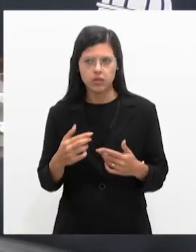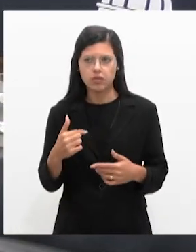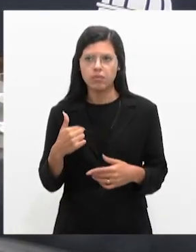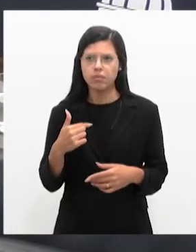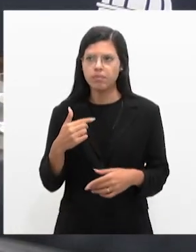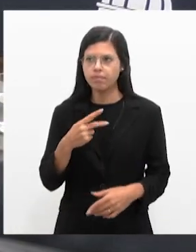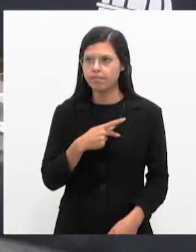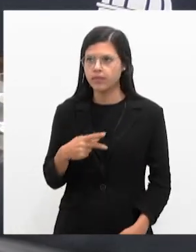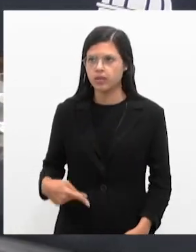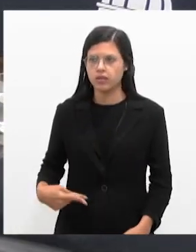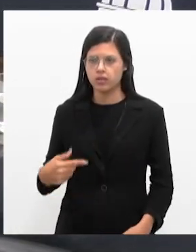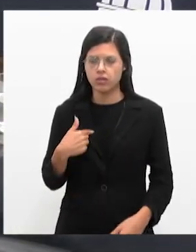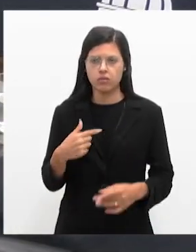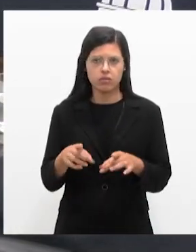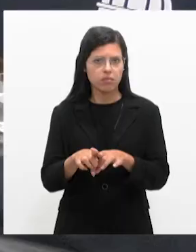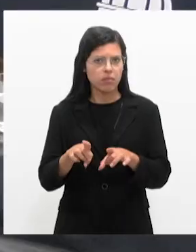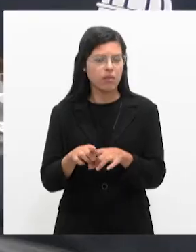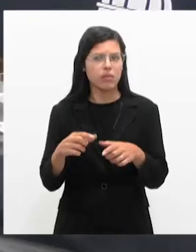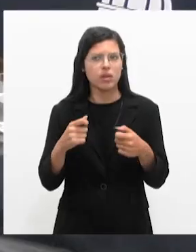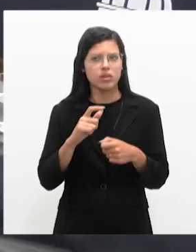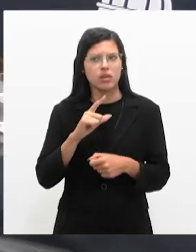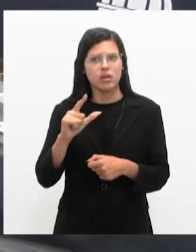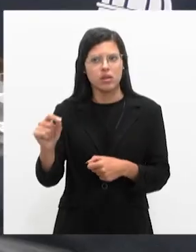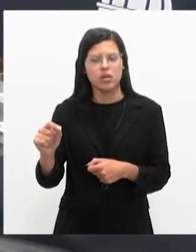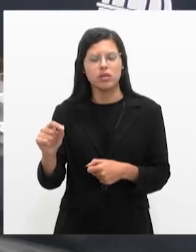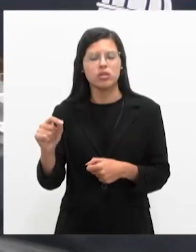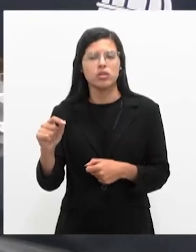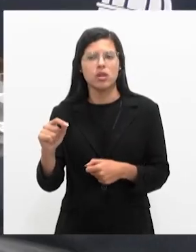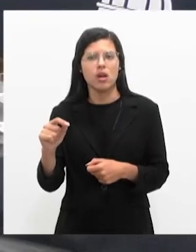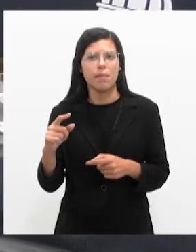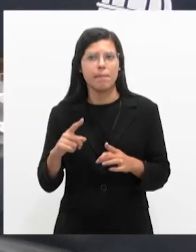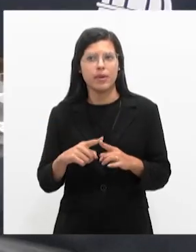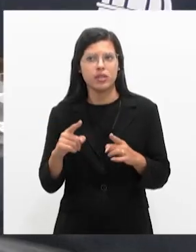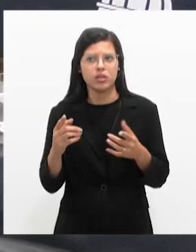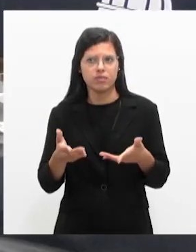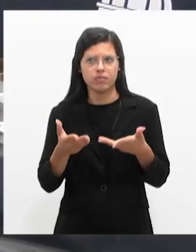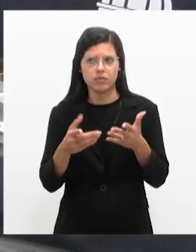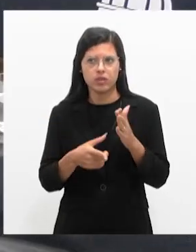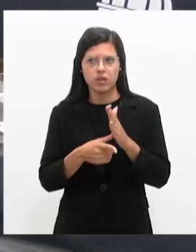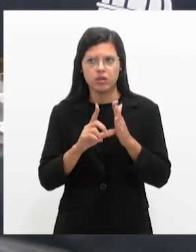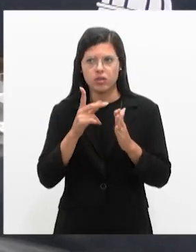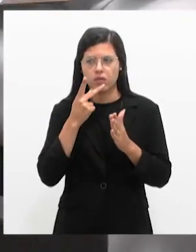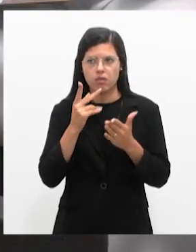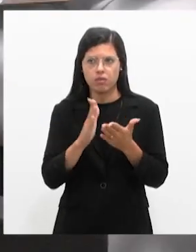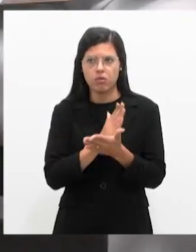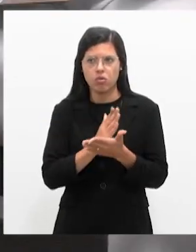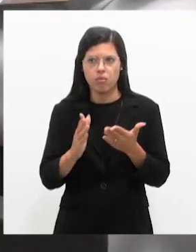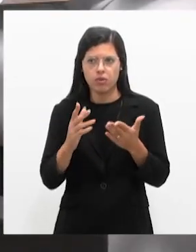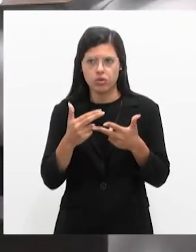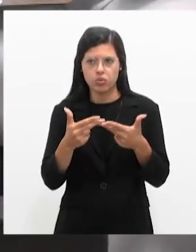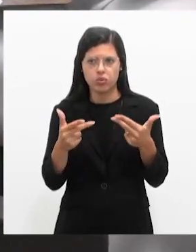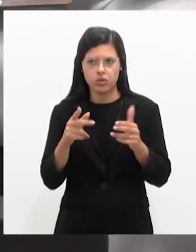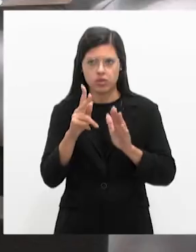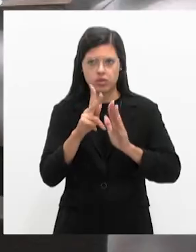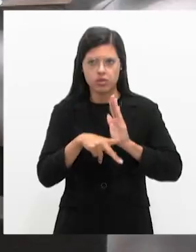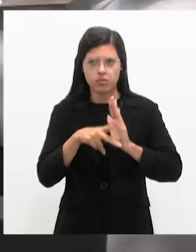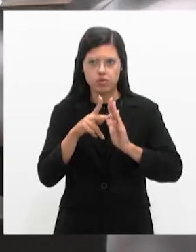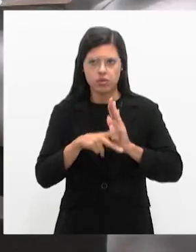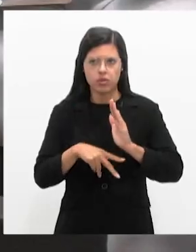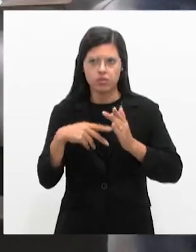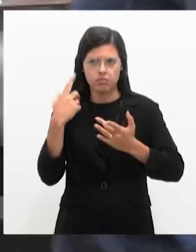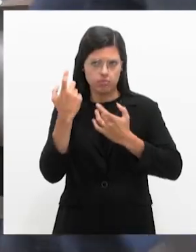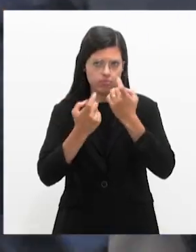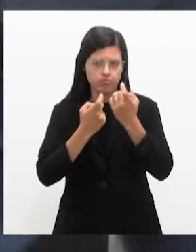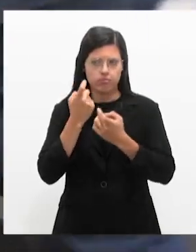queria antes ponderar algumas questões com relação a esse projeto que me preocupa. É porque eu entendo que